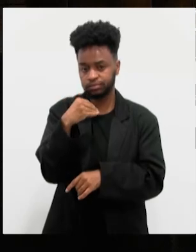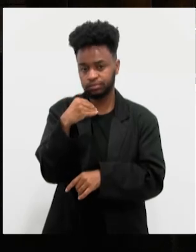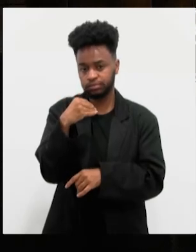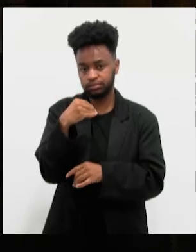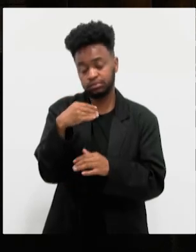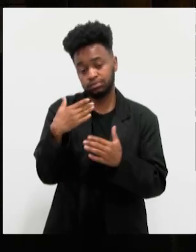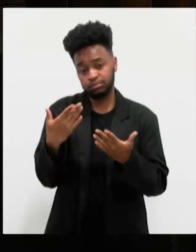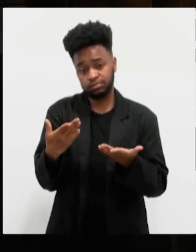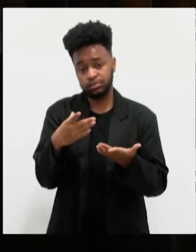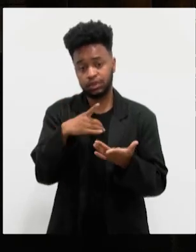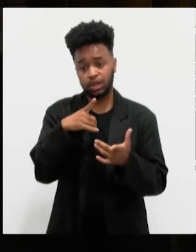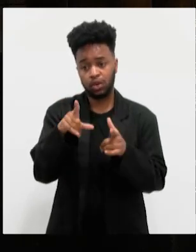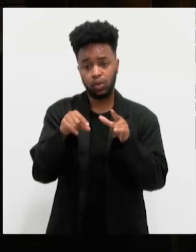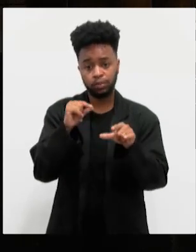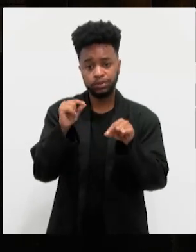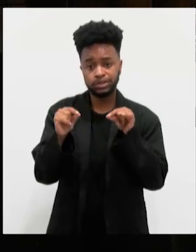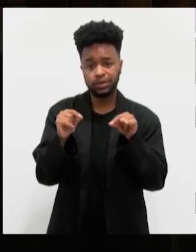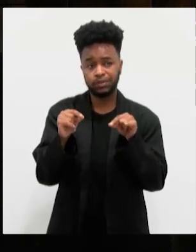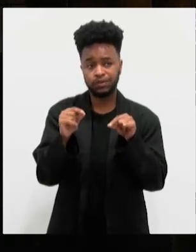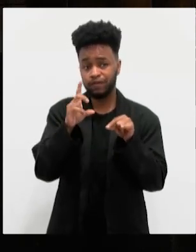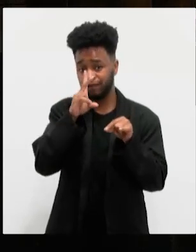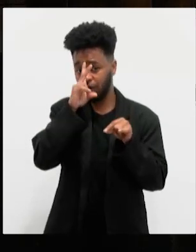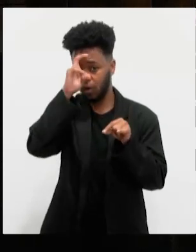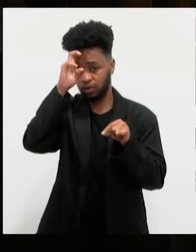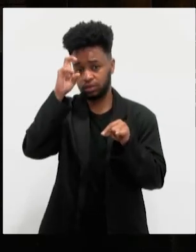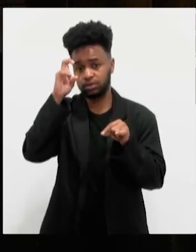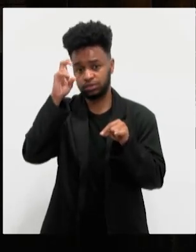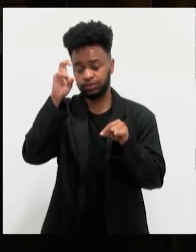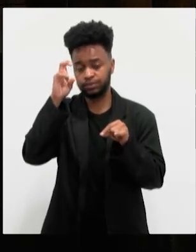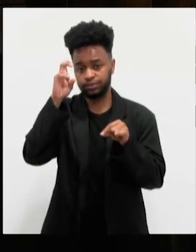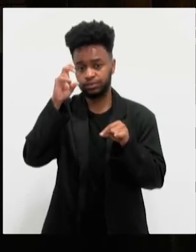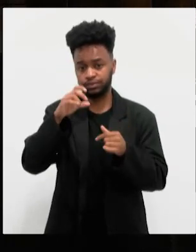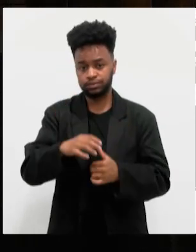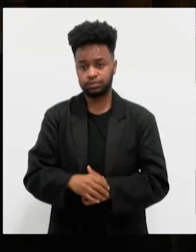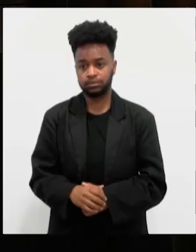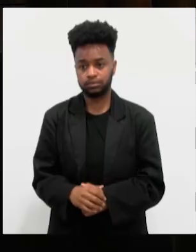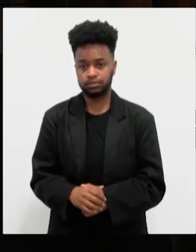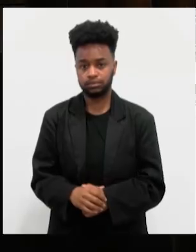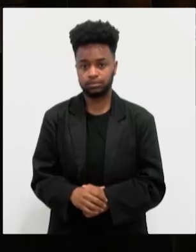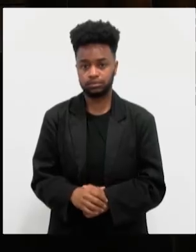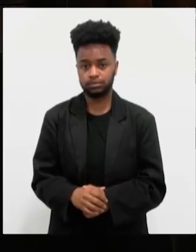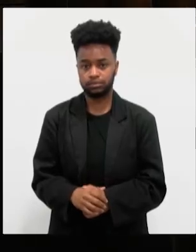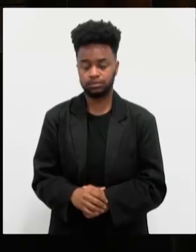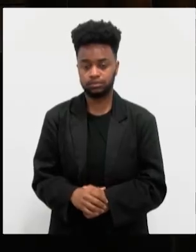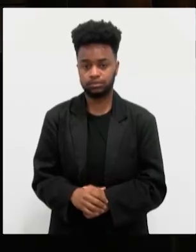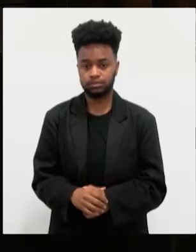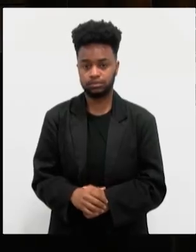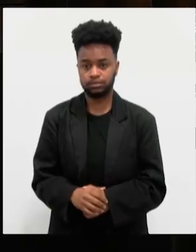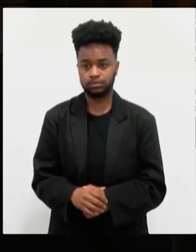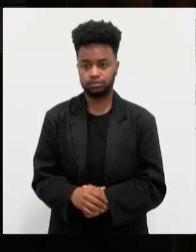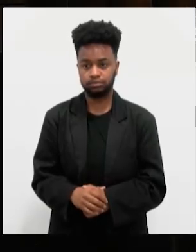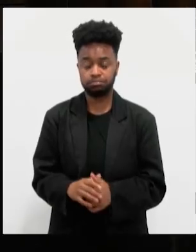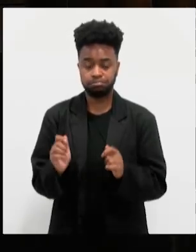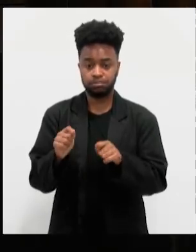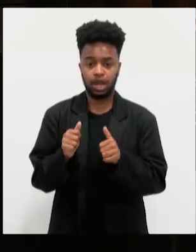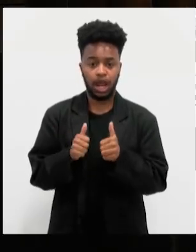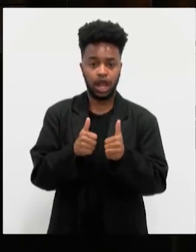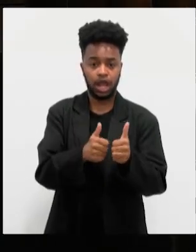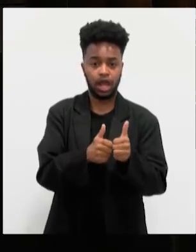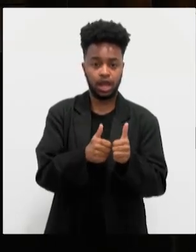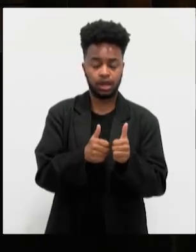fica uma opção muito forte para ser um soldadinho dessas